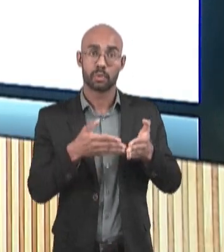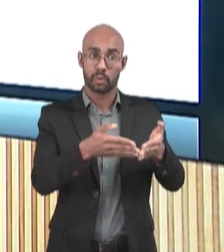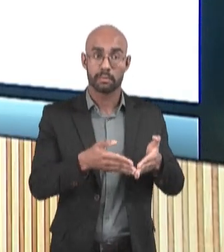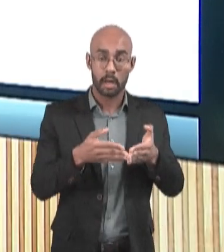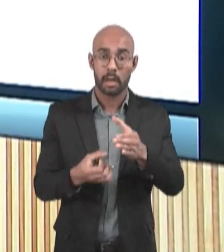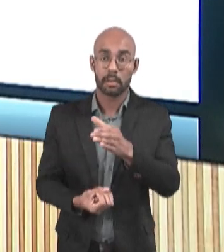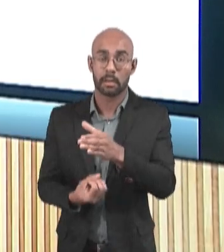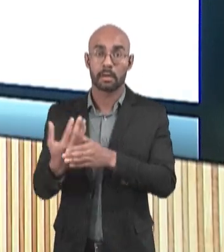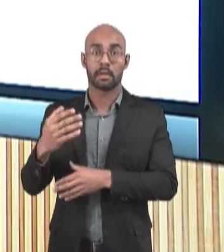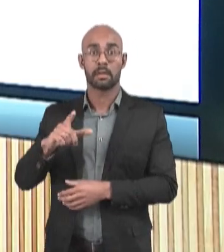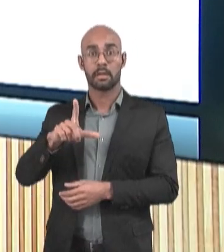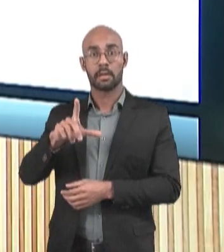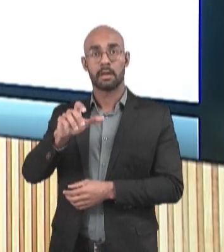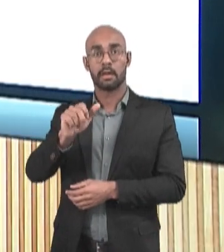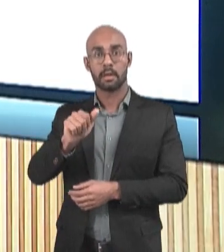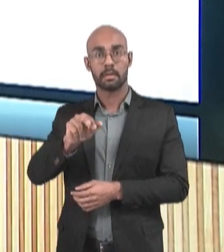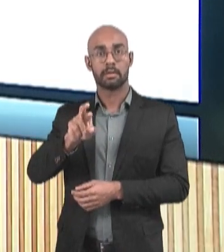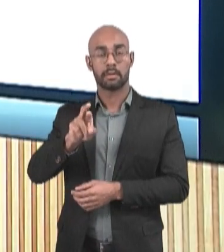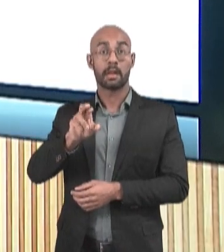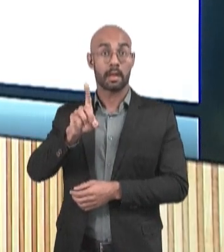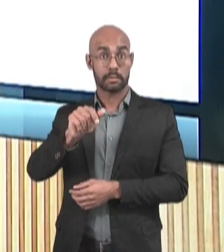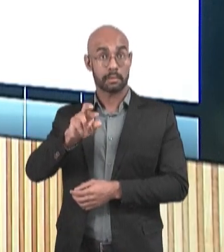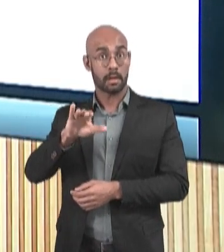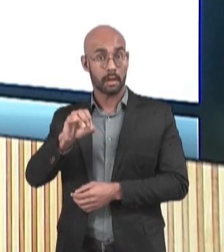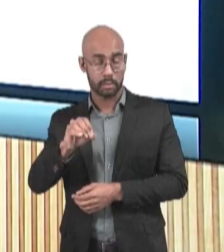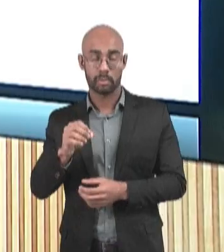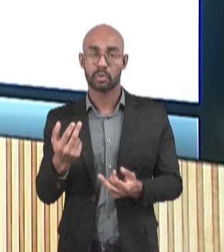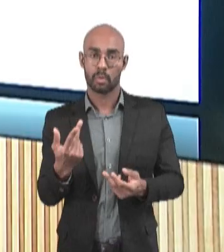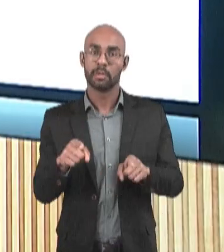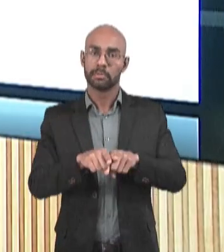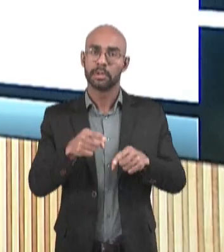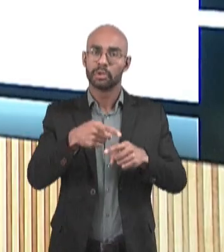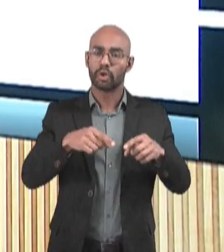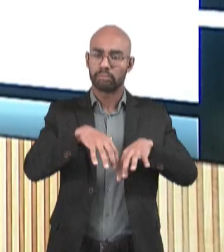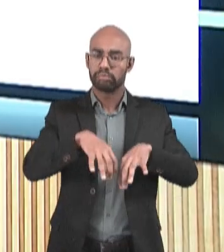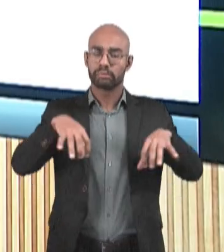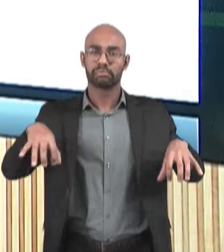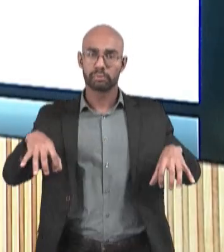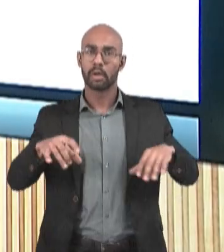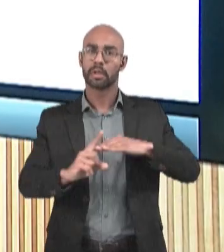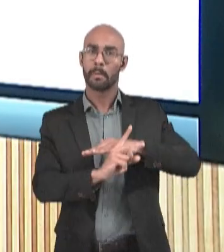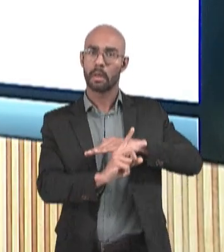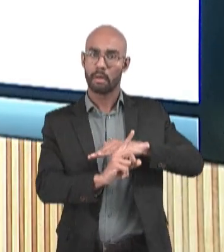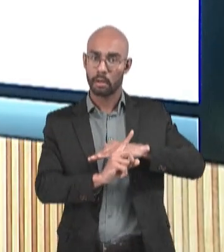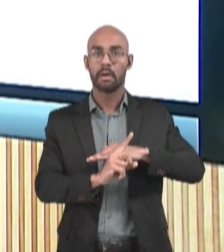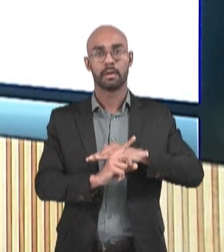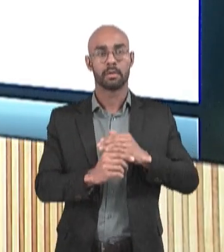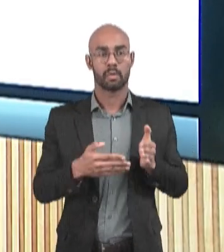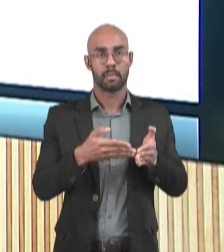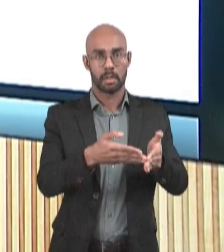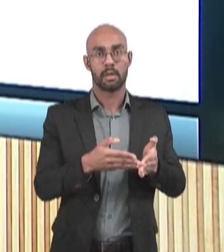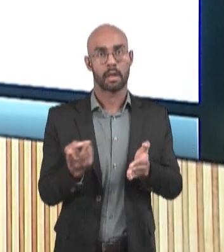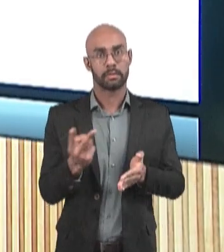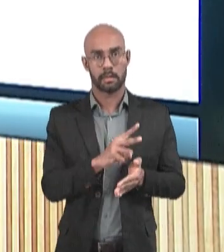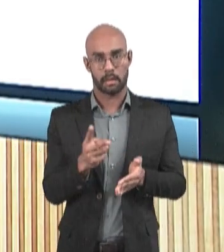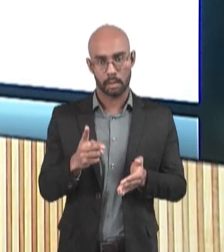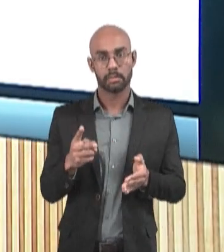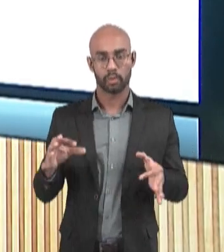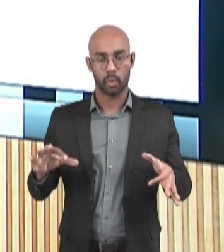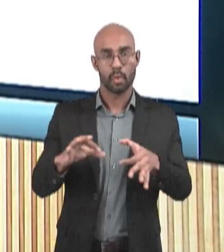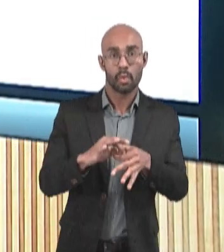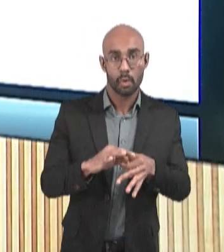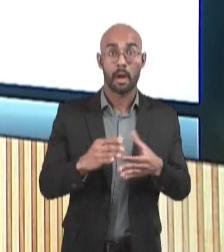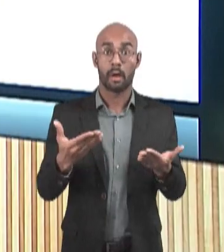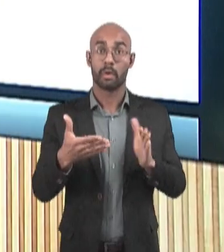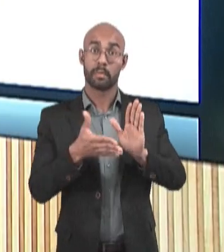de Ladário do mesmo serviço notarial. Então, há uma divisão desse terceiro serviço em Corumbá, que hoje atende aos 2 municípios. Então,